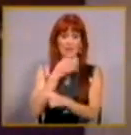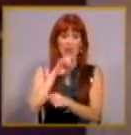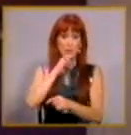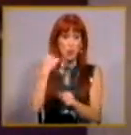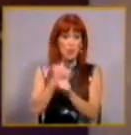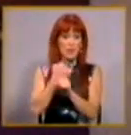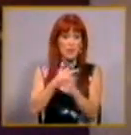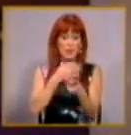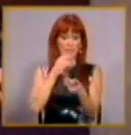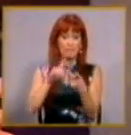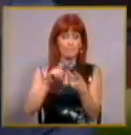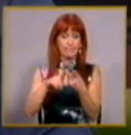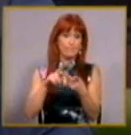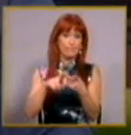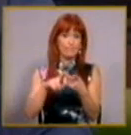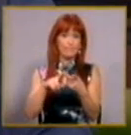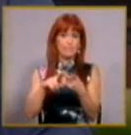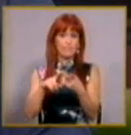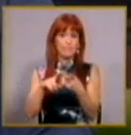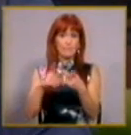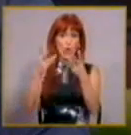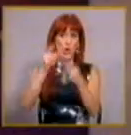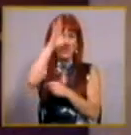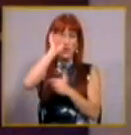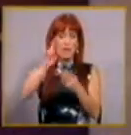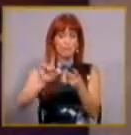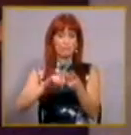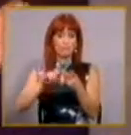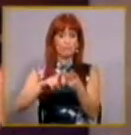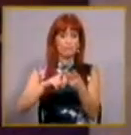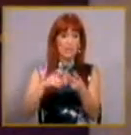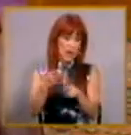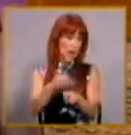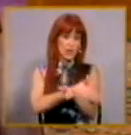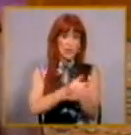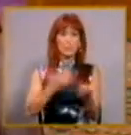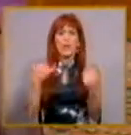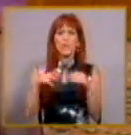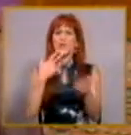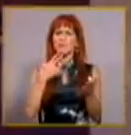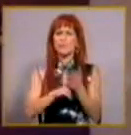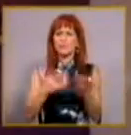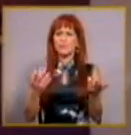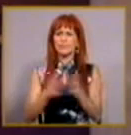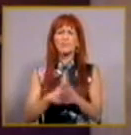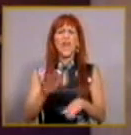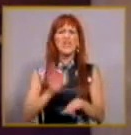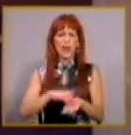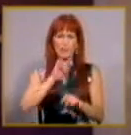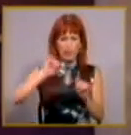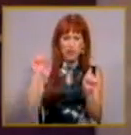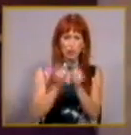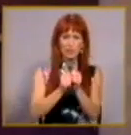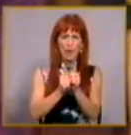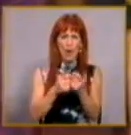Código de Trabalho, podemos falar em relação ao Orçamento de Estado anterior, mas a verdade é que... Portanto, a esquerda pode juntar-se